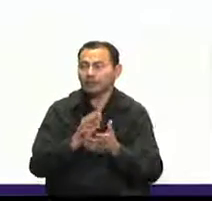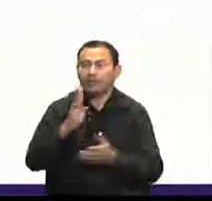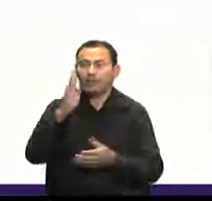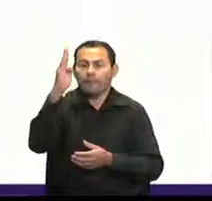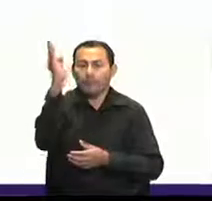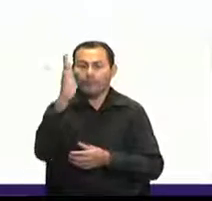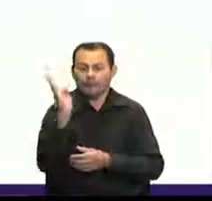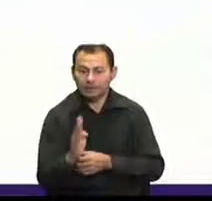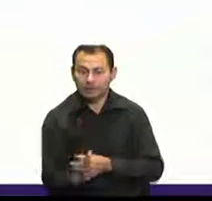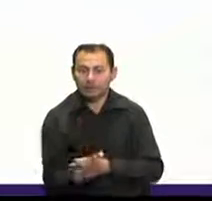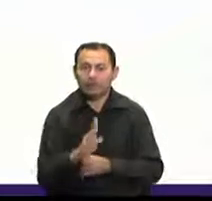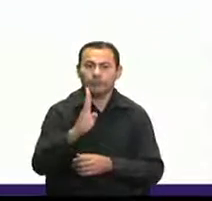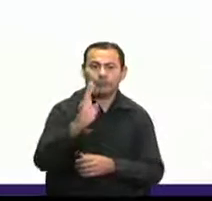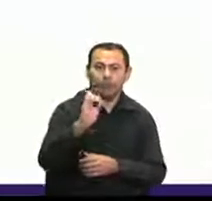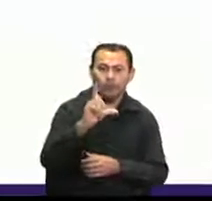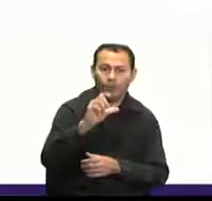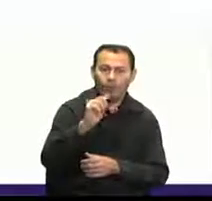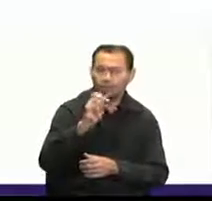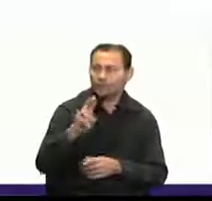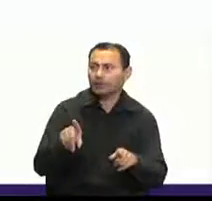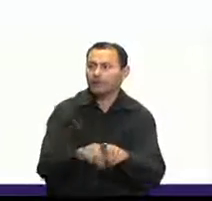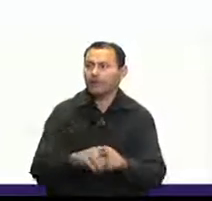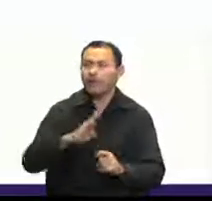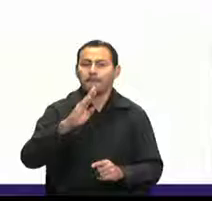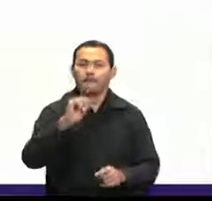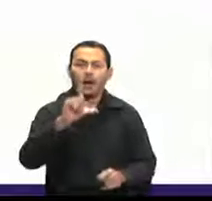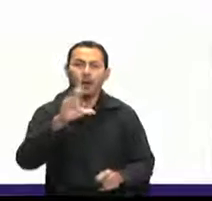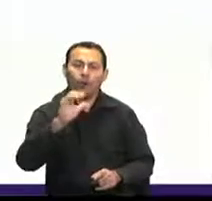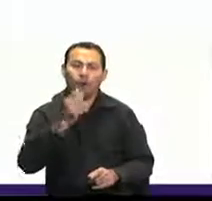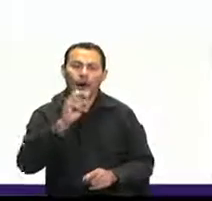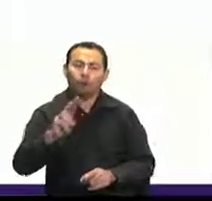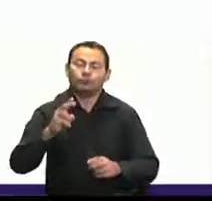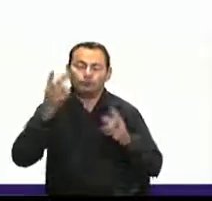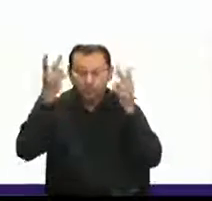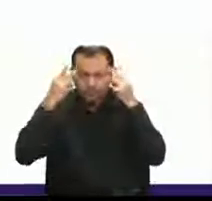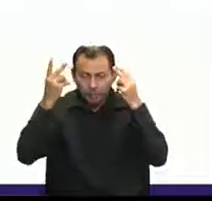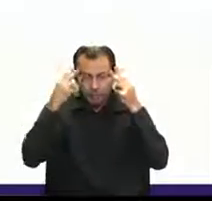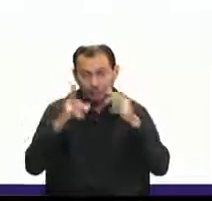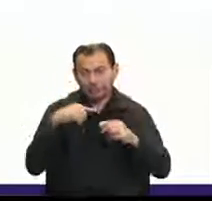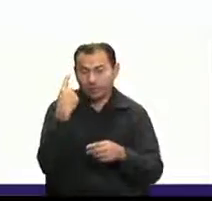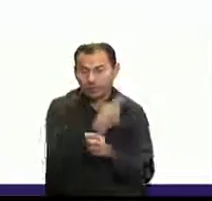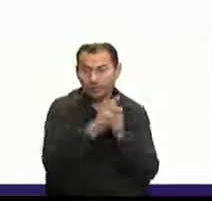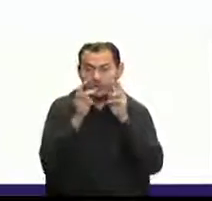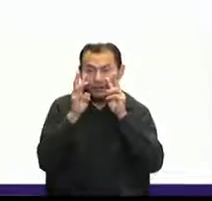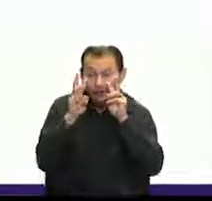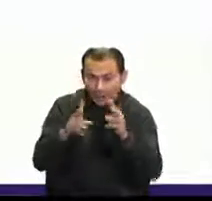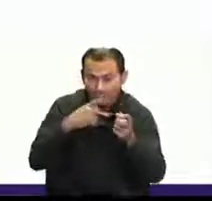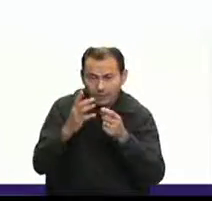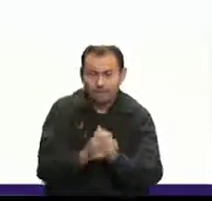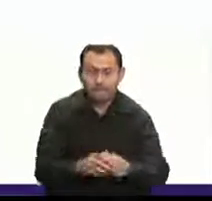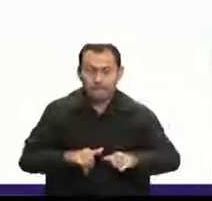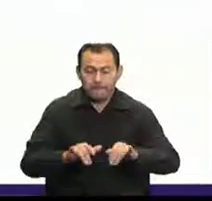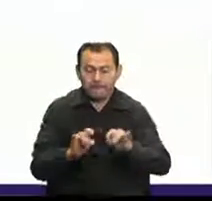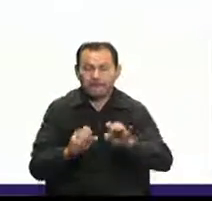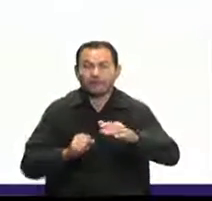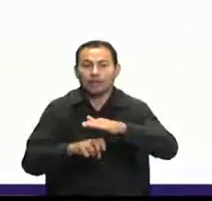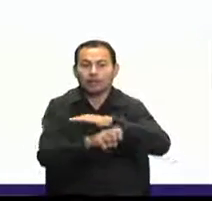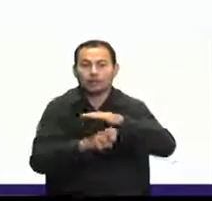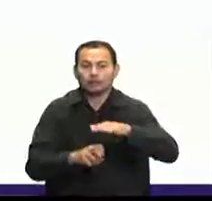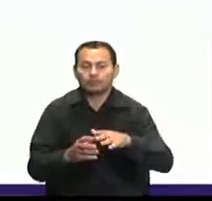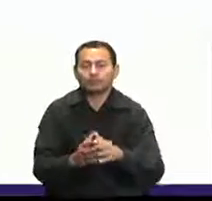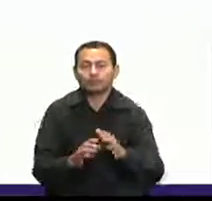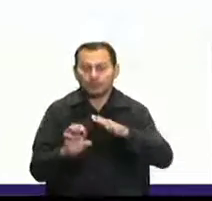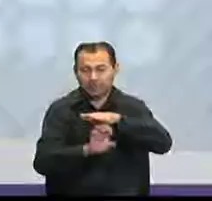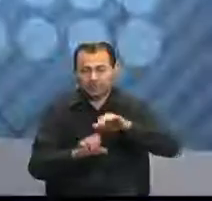rússia é balcão então normalmente como quando a gente ouve falar do mercado de ações hoje